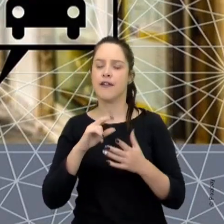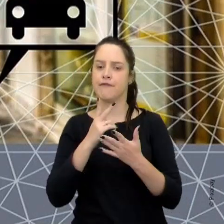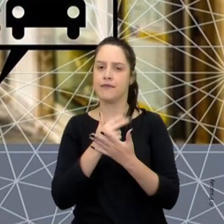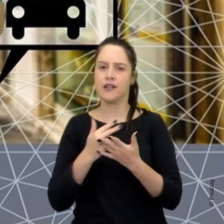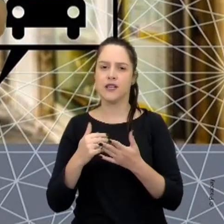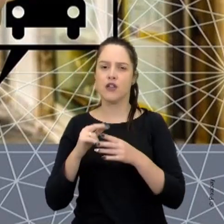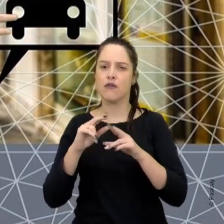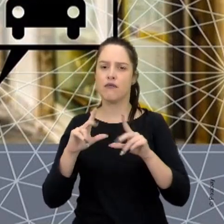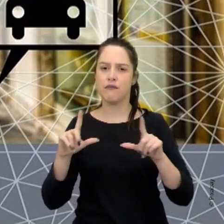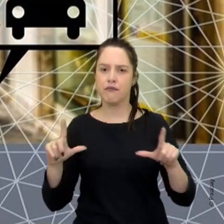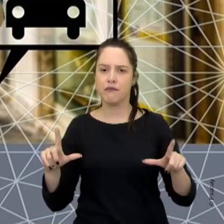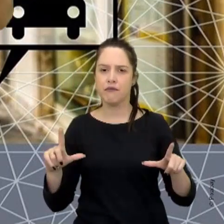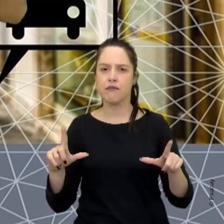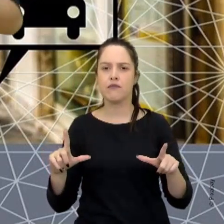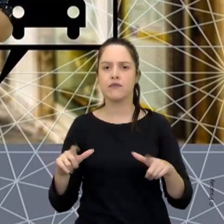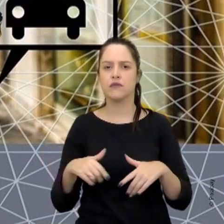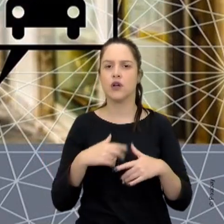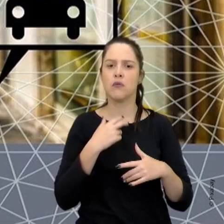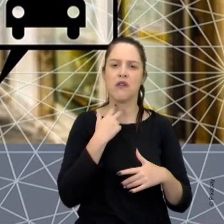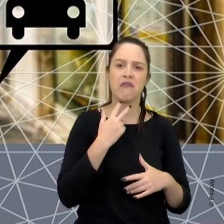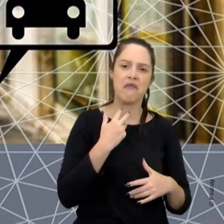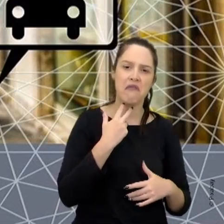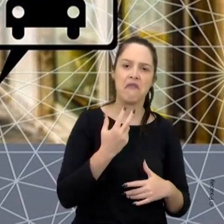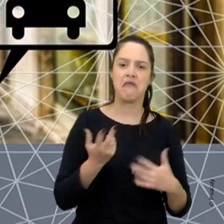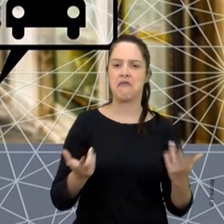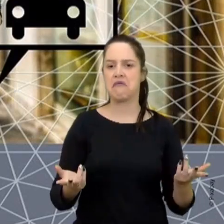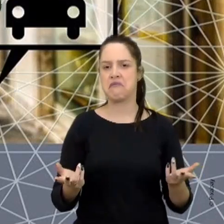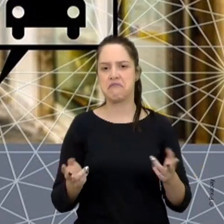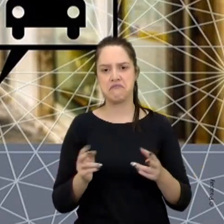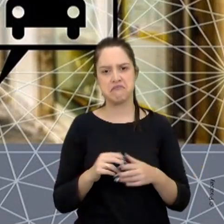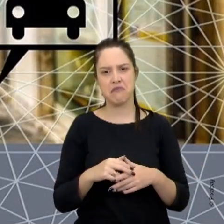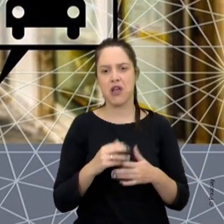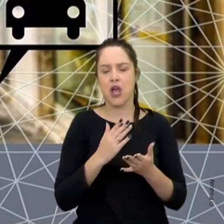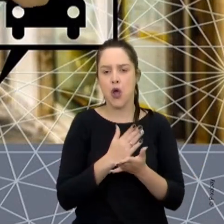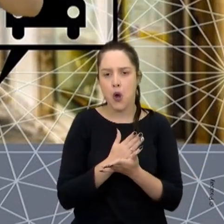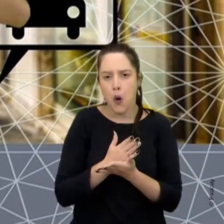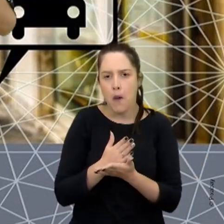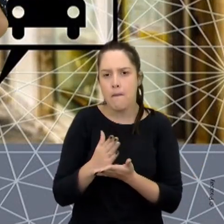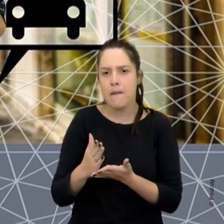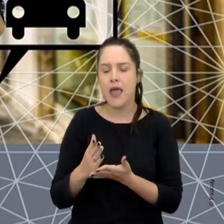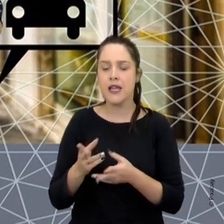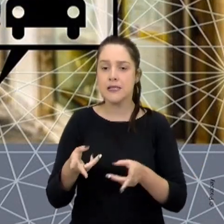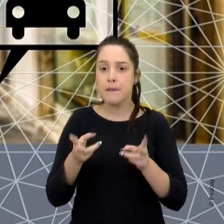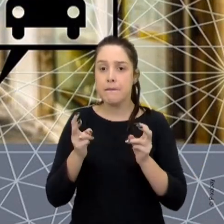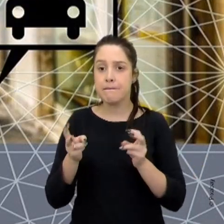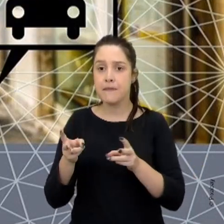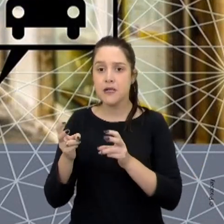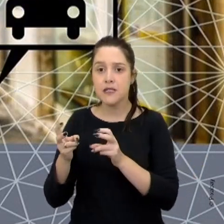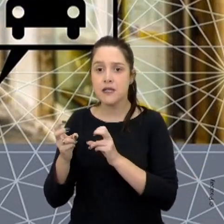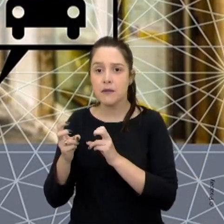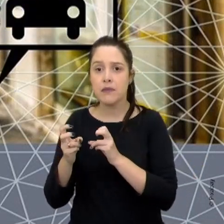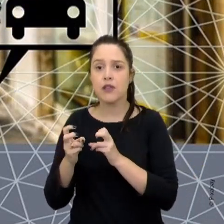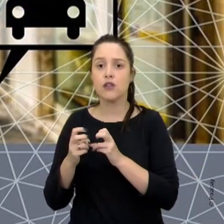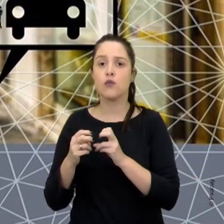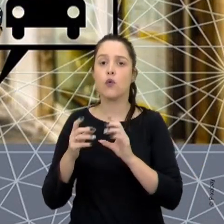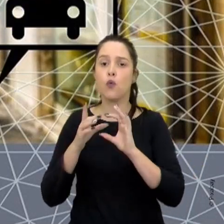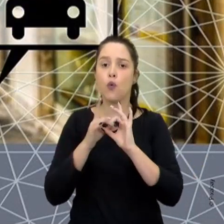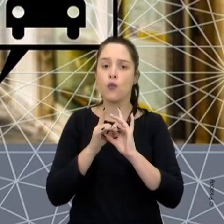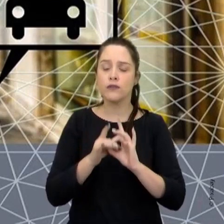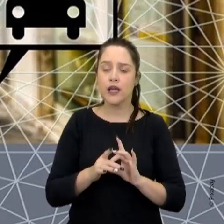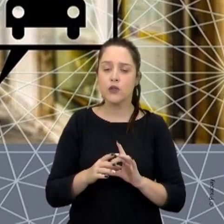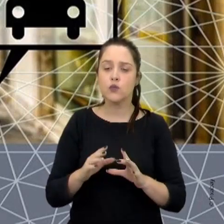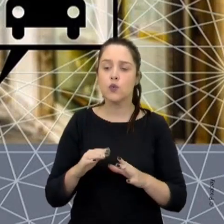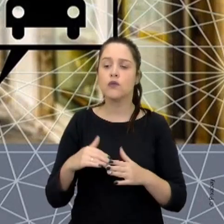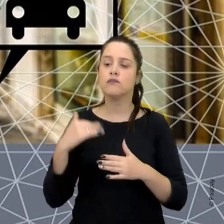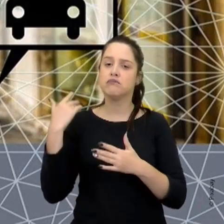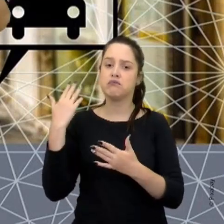Né? A uma foto, um álbum, não sei. Então, a gente começa a perceber todo o contexto que envolve uma